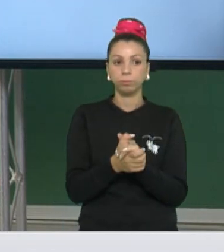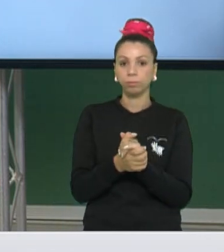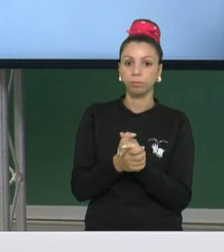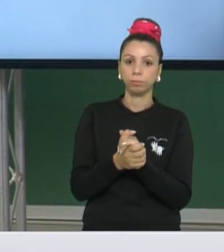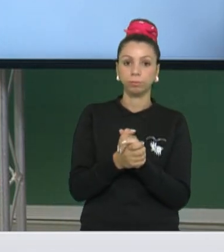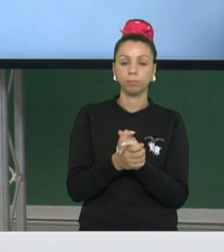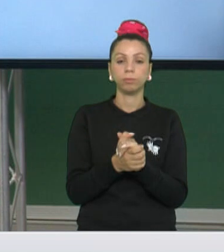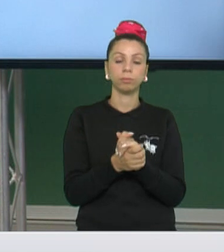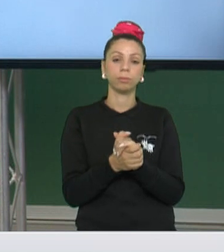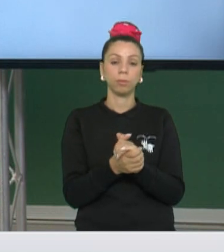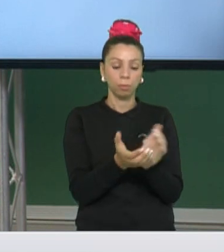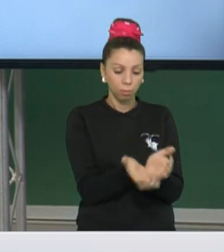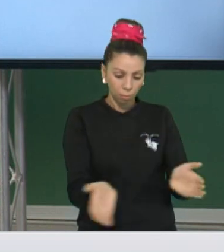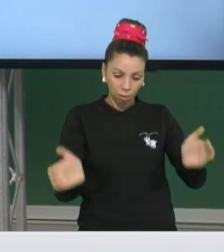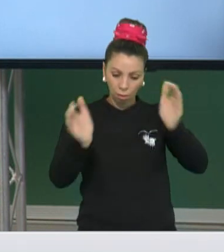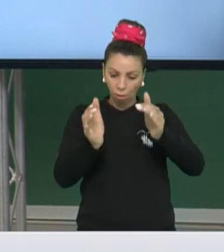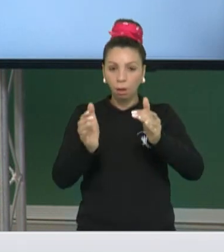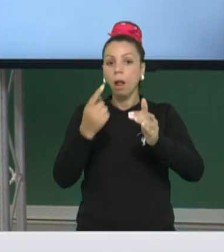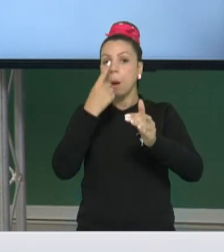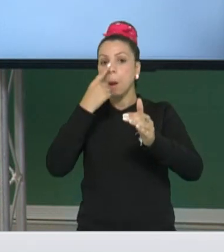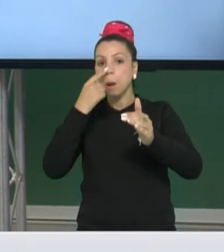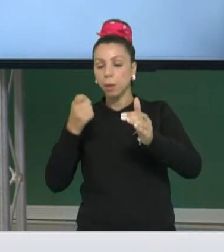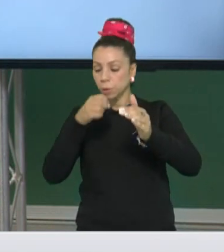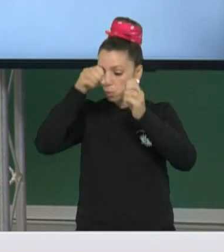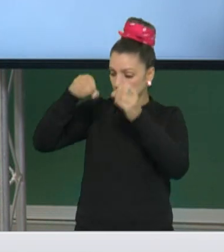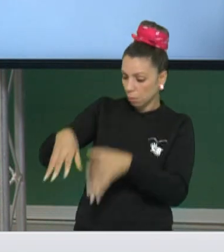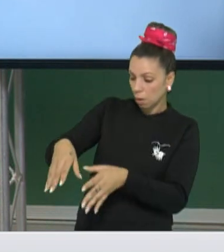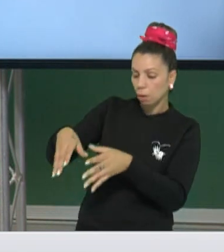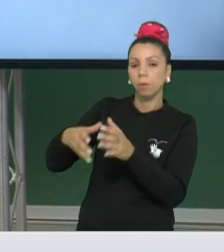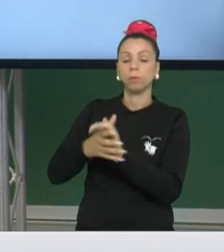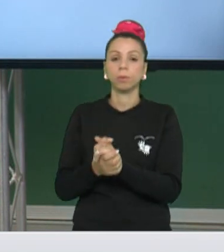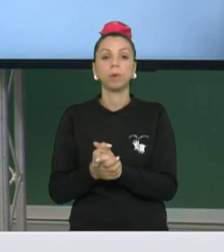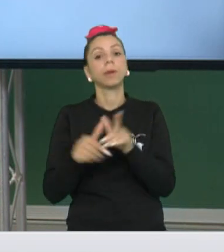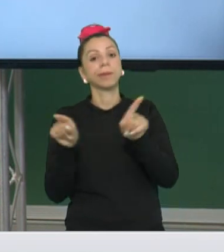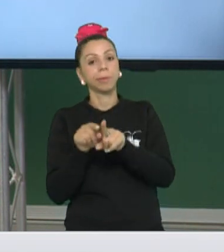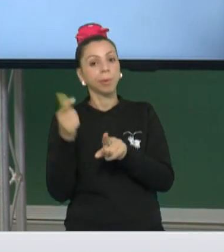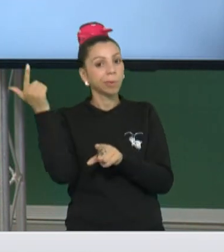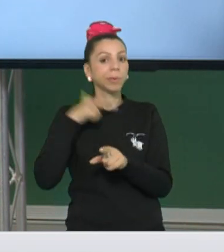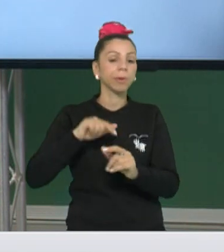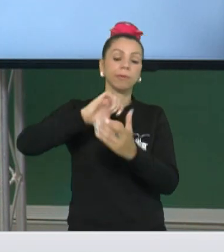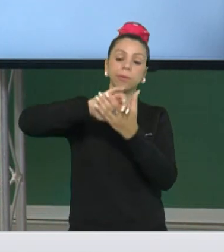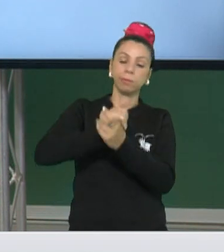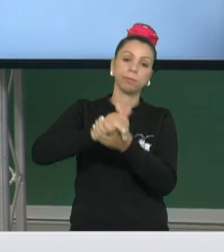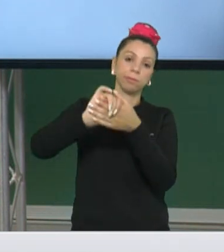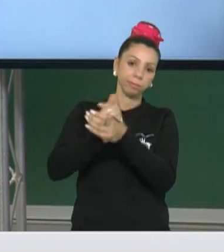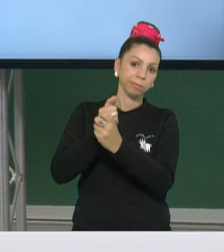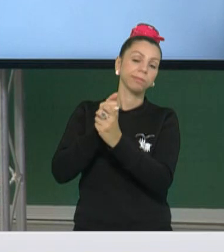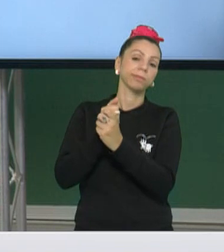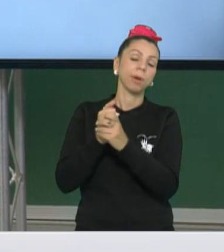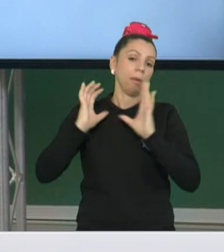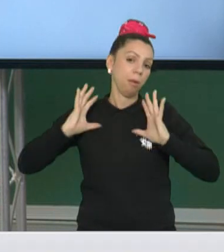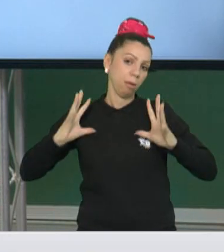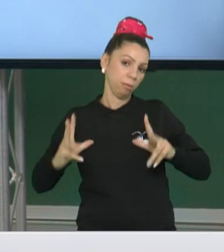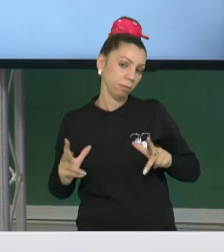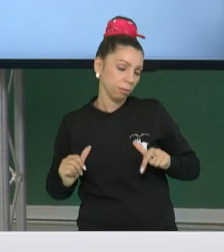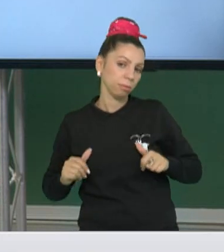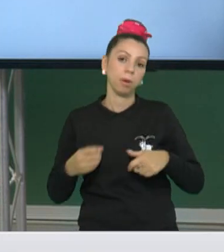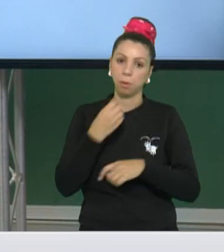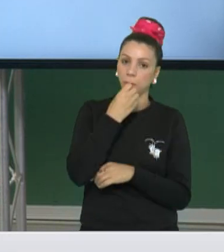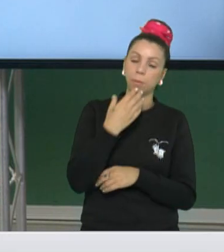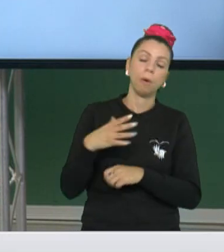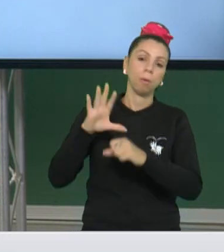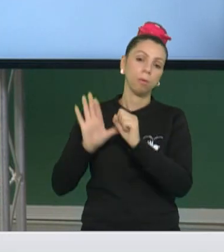mão, pega a embalagem, joga fora. Jogou fora a embalagem, lava a mão de novo e aí é uma boa